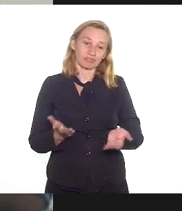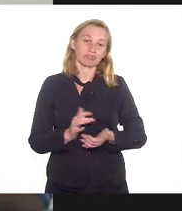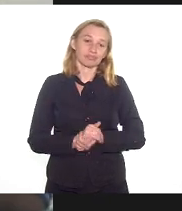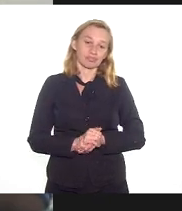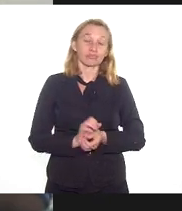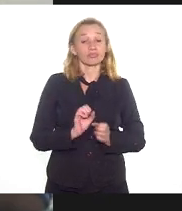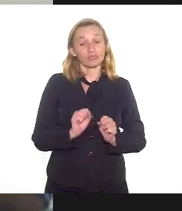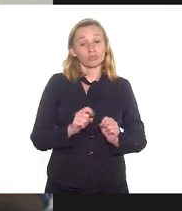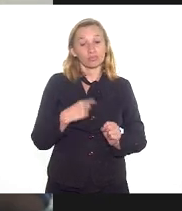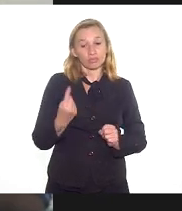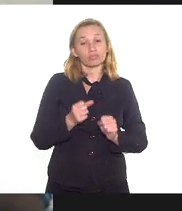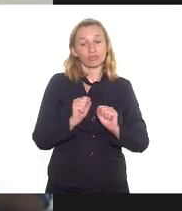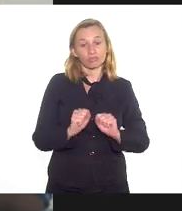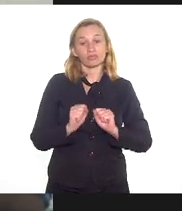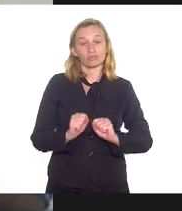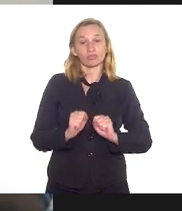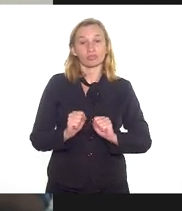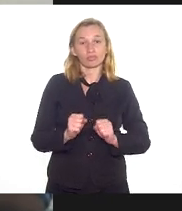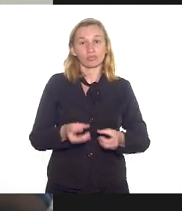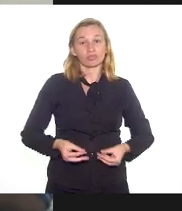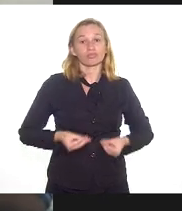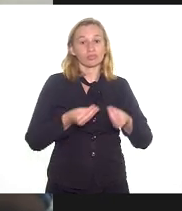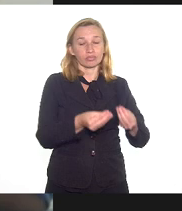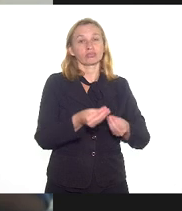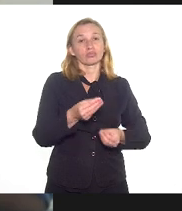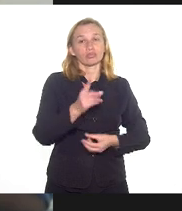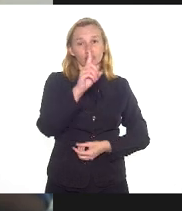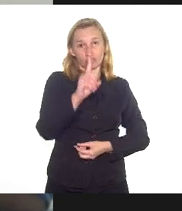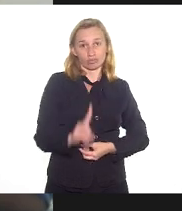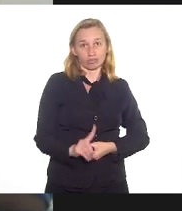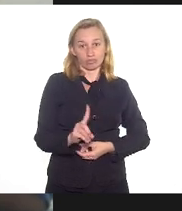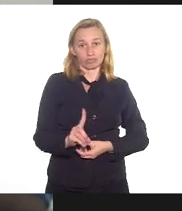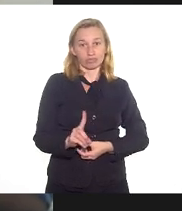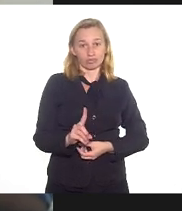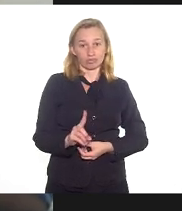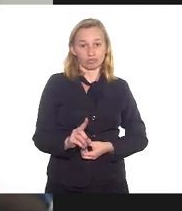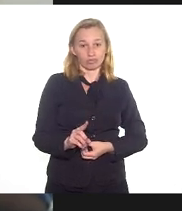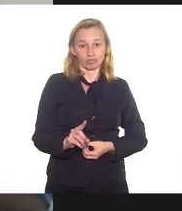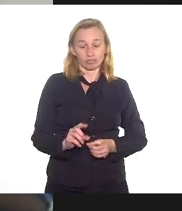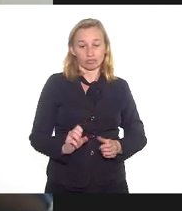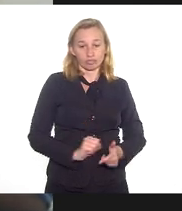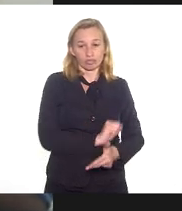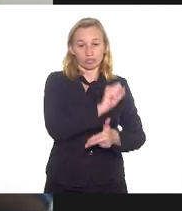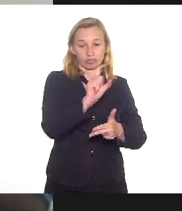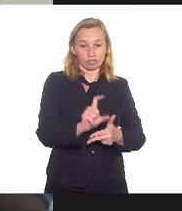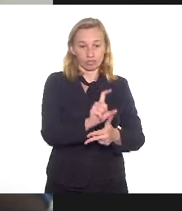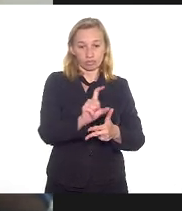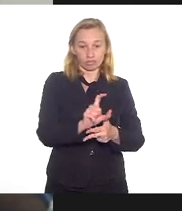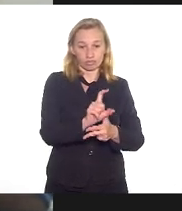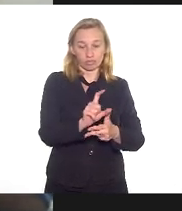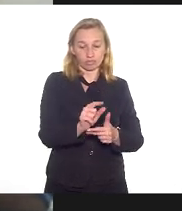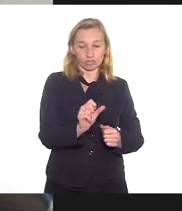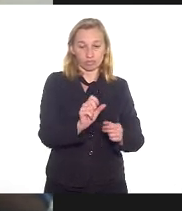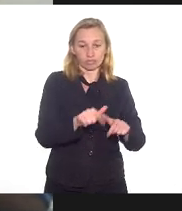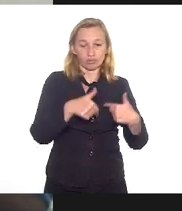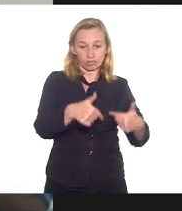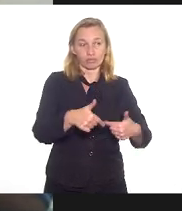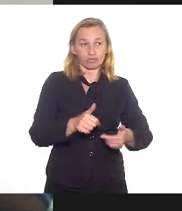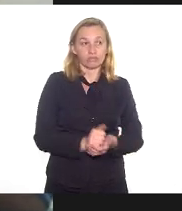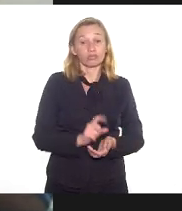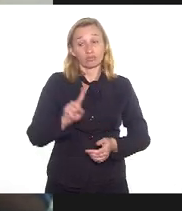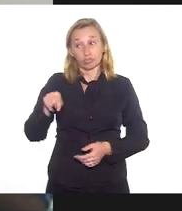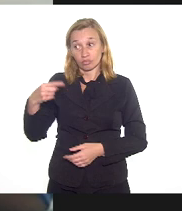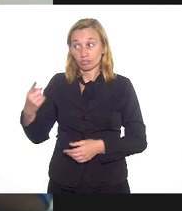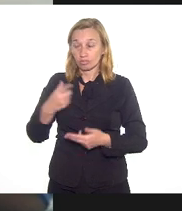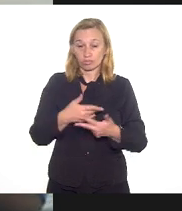Quando podemos dar o direito ao poder executivo de fazê-lo, e a outra coisa é